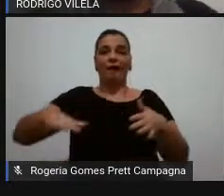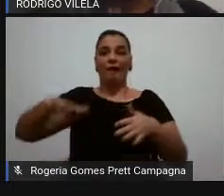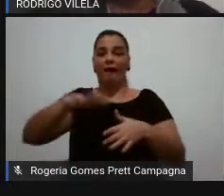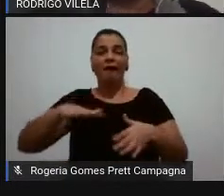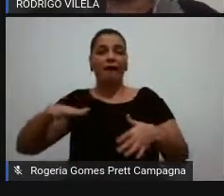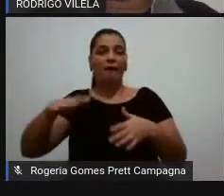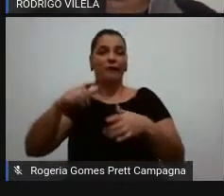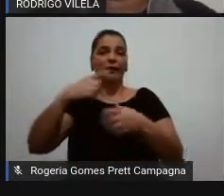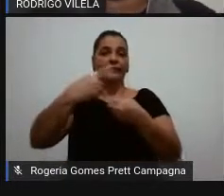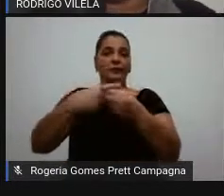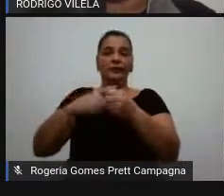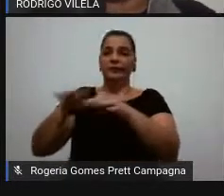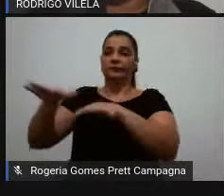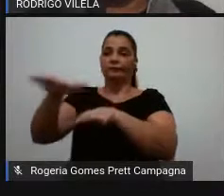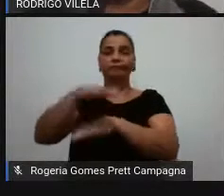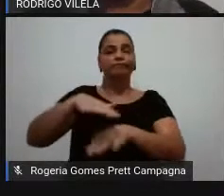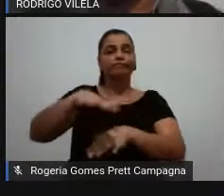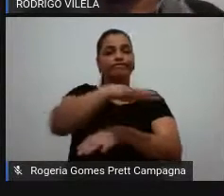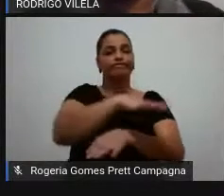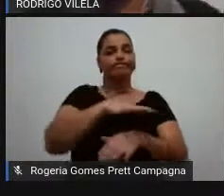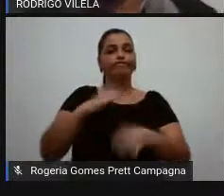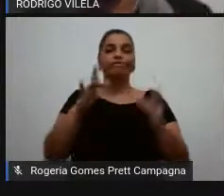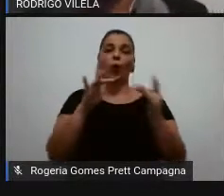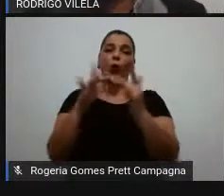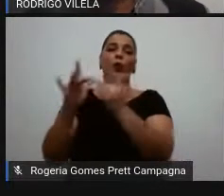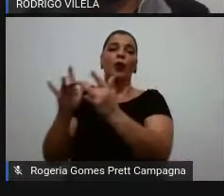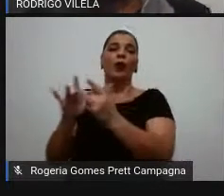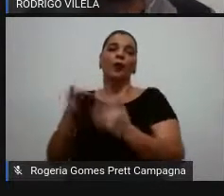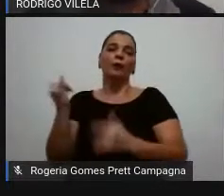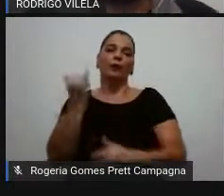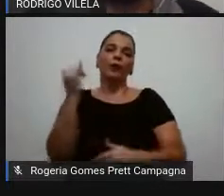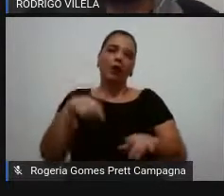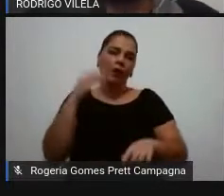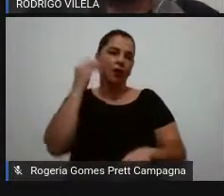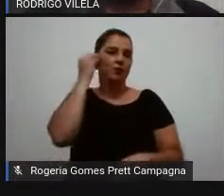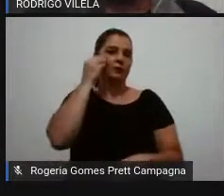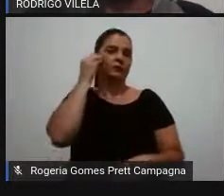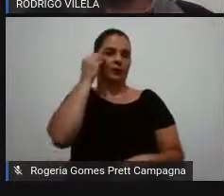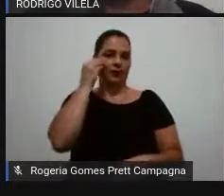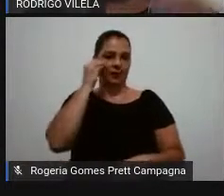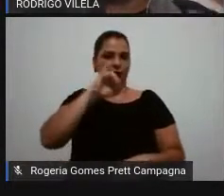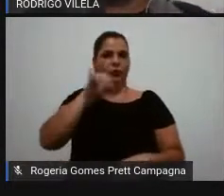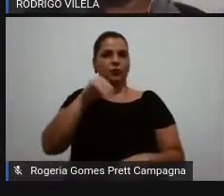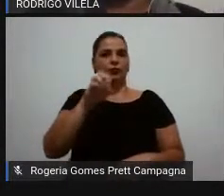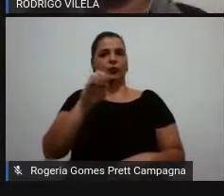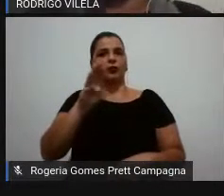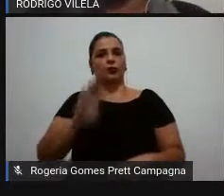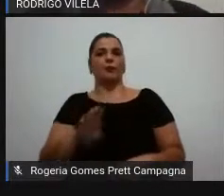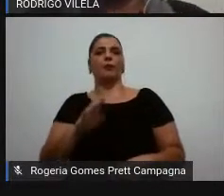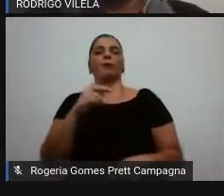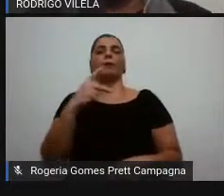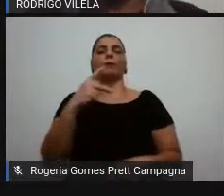e a gente tem que manter esse contato. Então, essa é a experiência da Escola Job Pimentel, ela não é uma experiência fechada, a gente